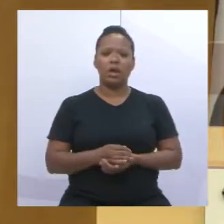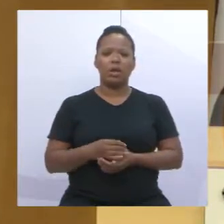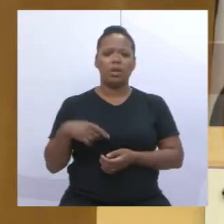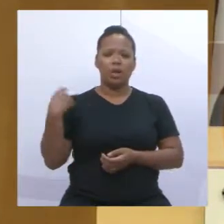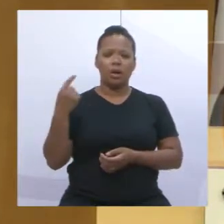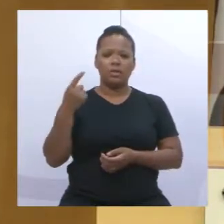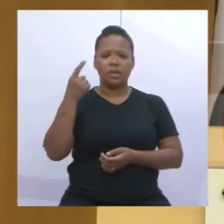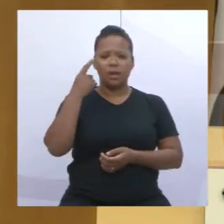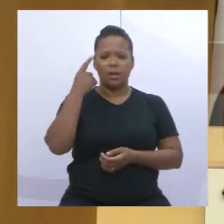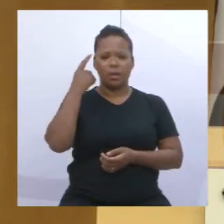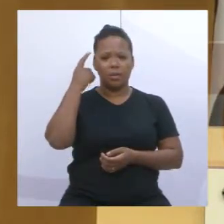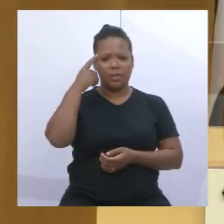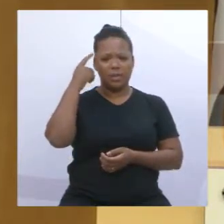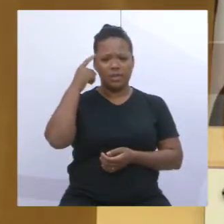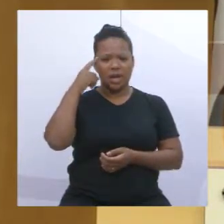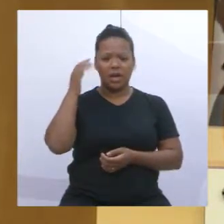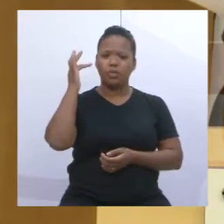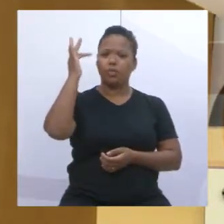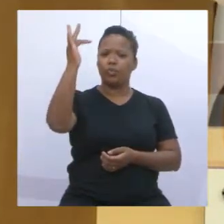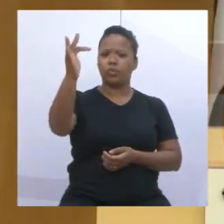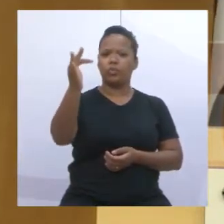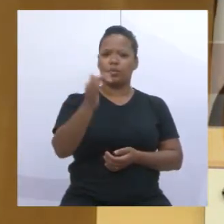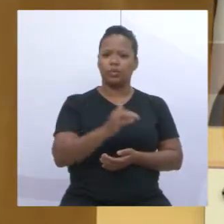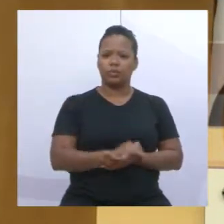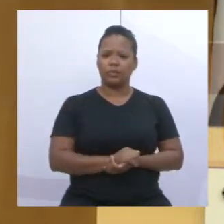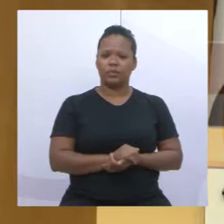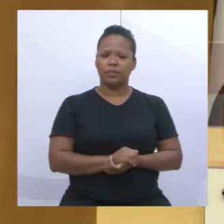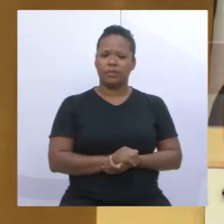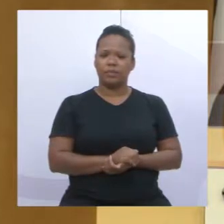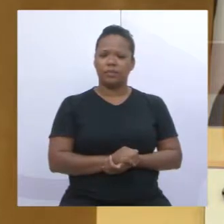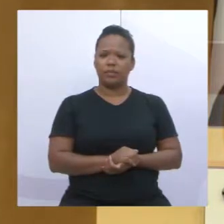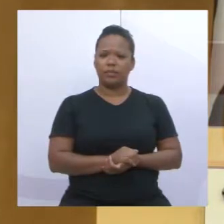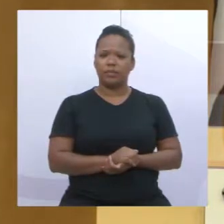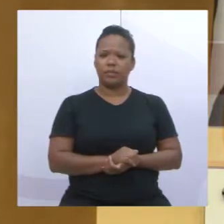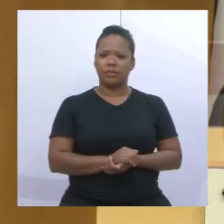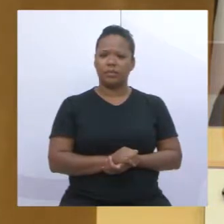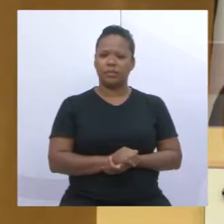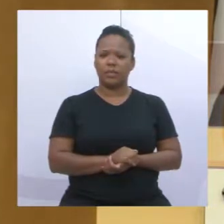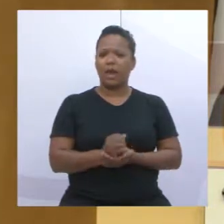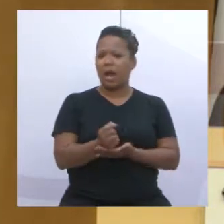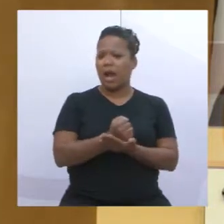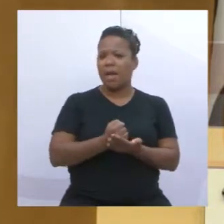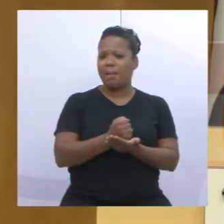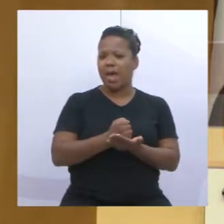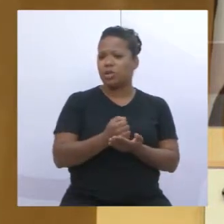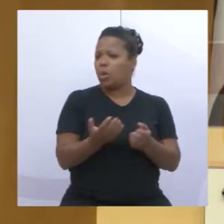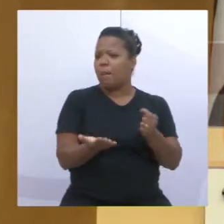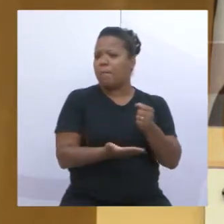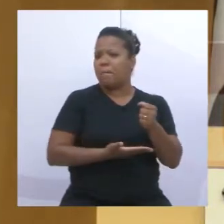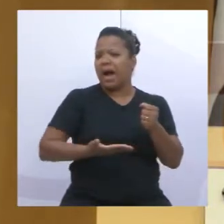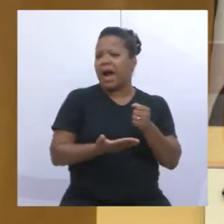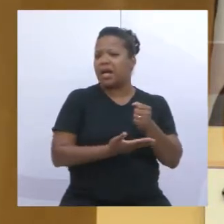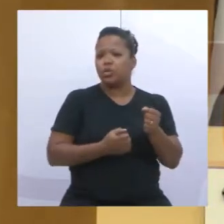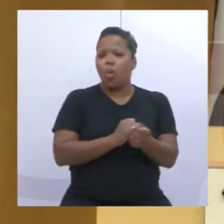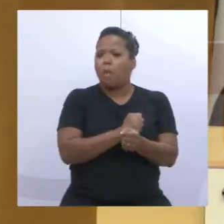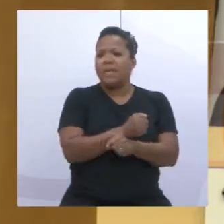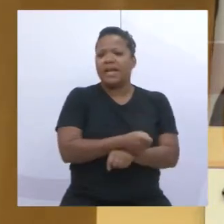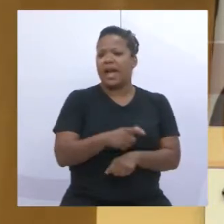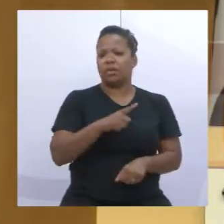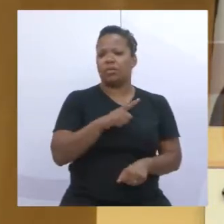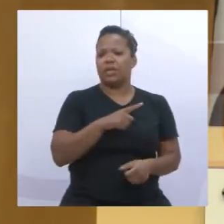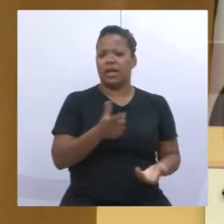frente. Dizer que não tem uma programação são os remédios do Rename, da cesta básica de medicamento, que é obrigatório a